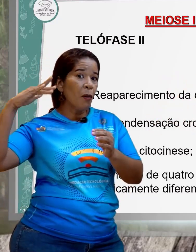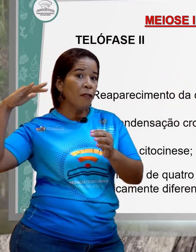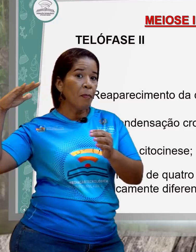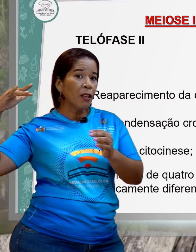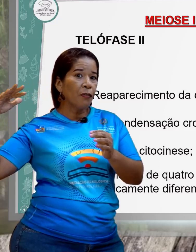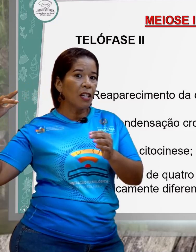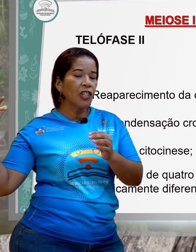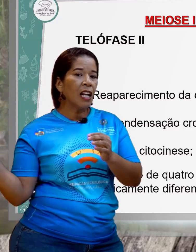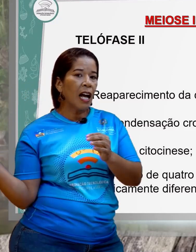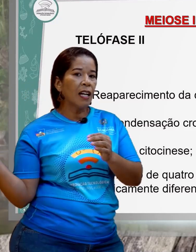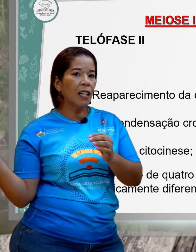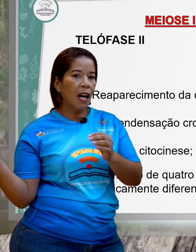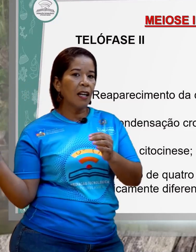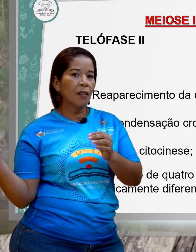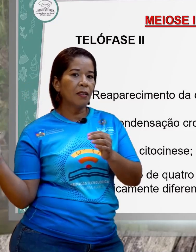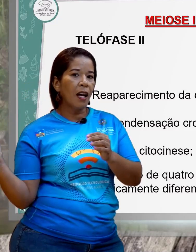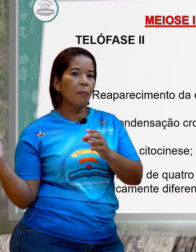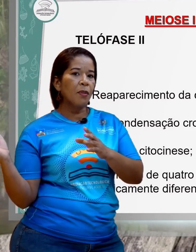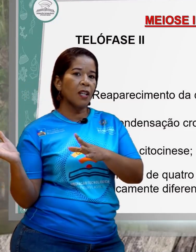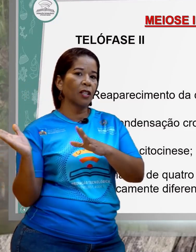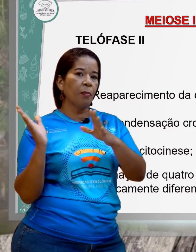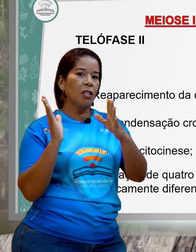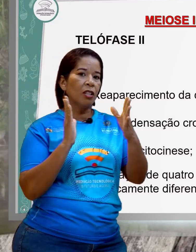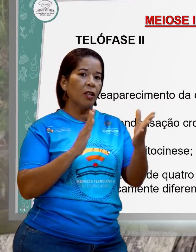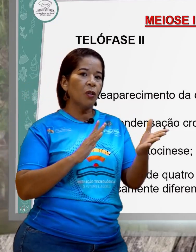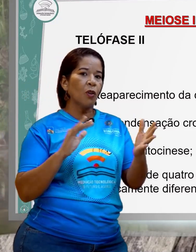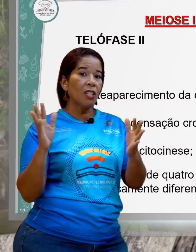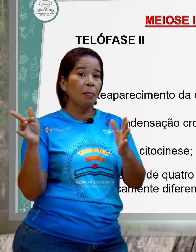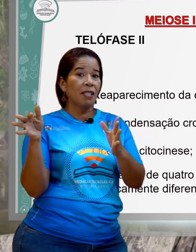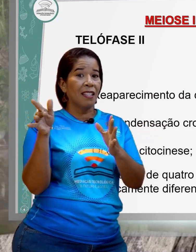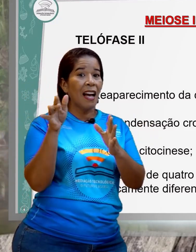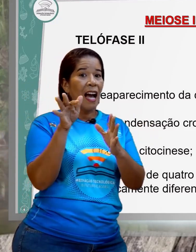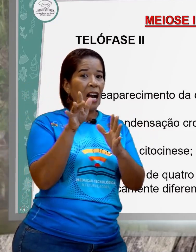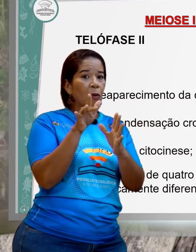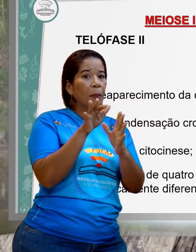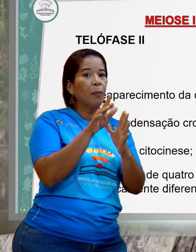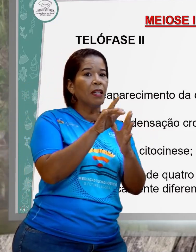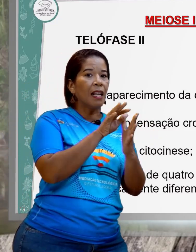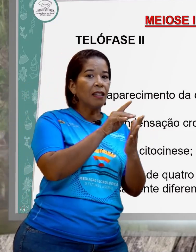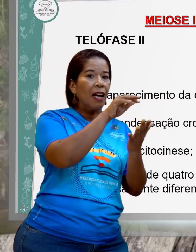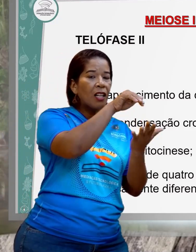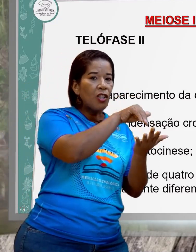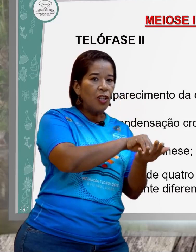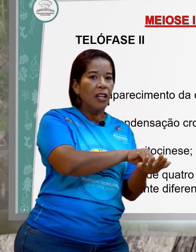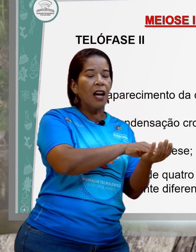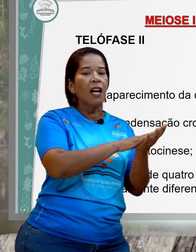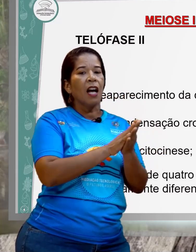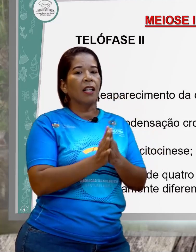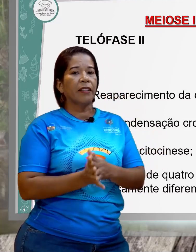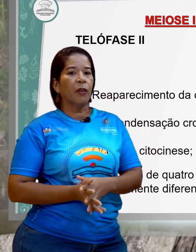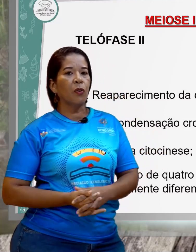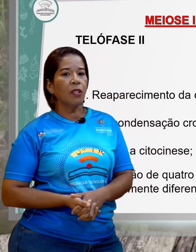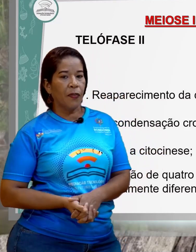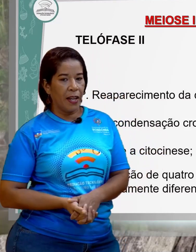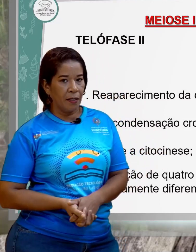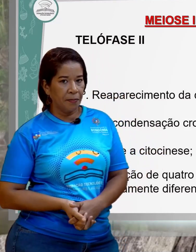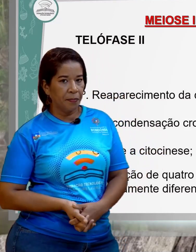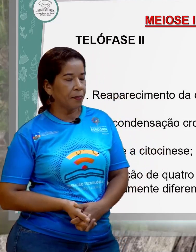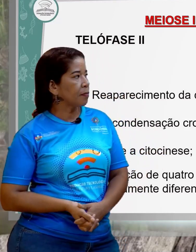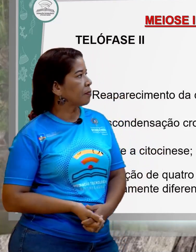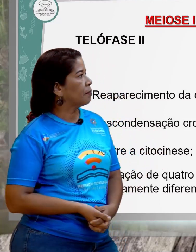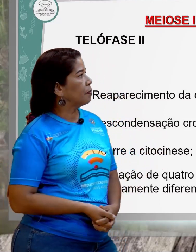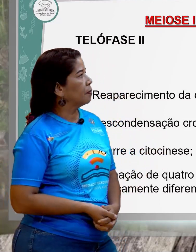aquele movimento flagelar lá, tá? Por isso que é chamado de anterozoide. Ele precisa da água para poder nadar e chegar até a